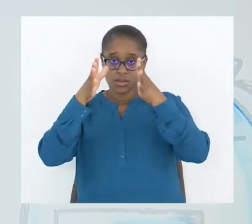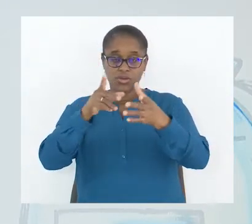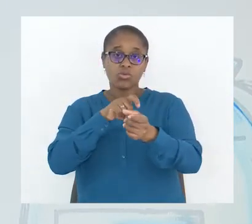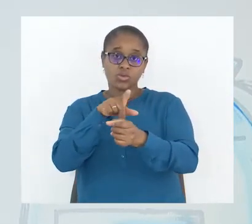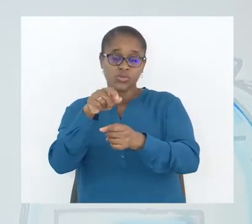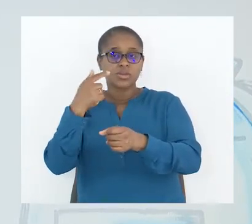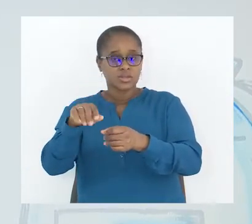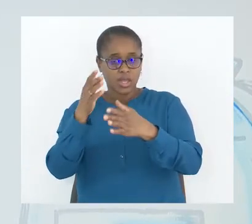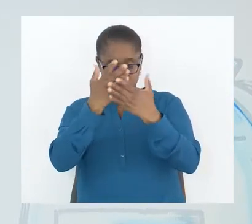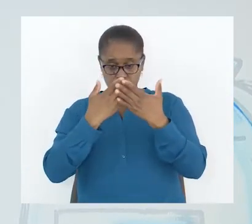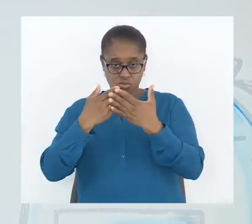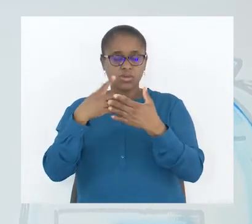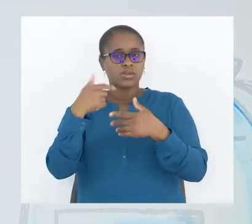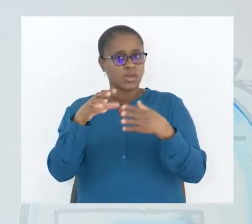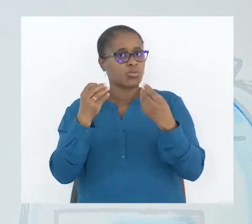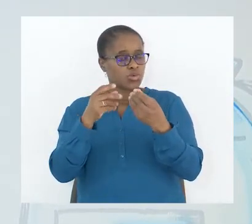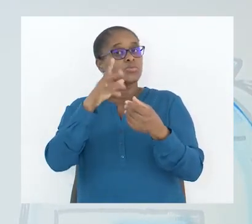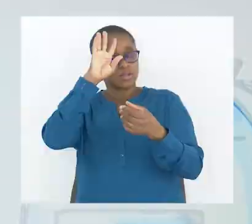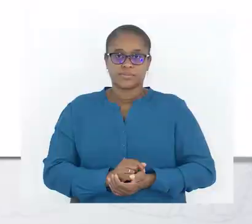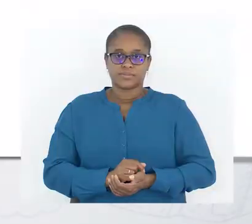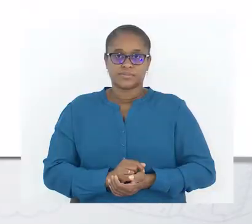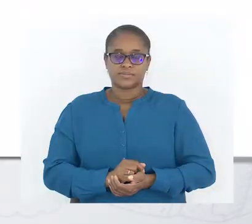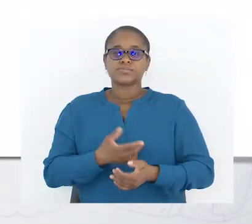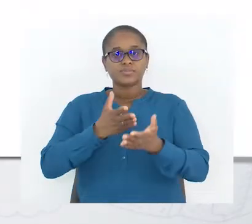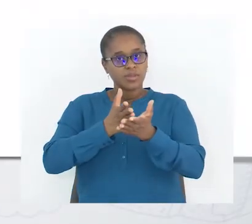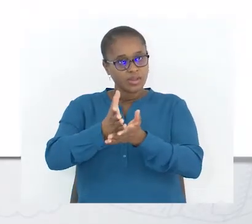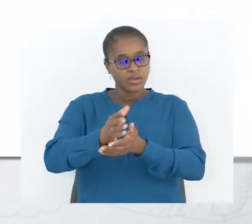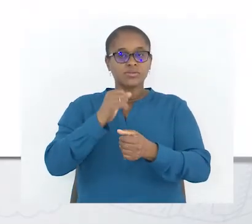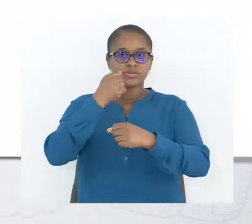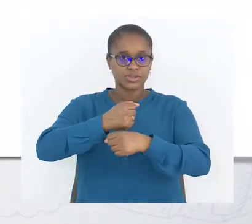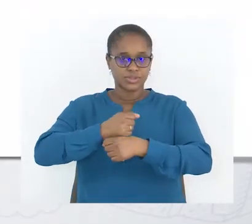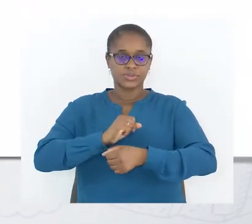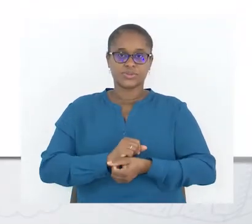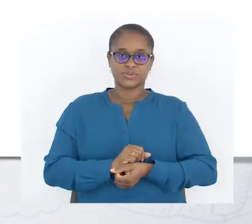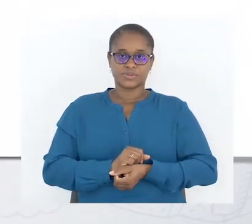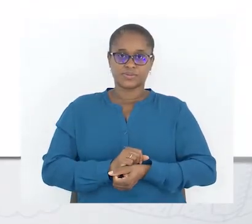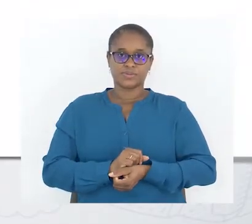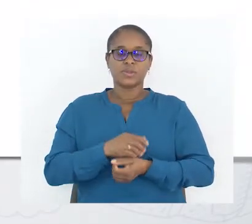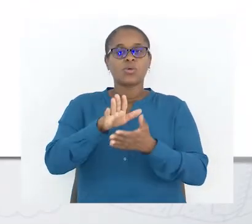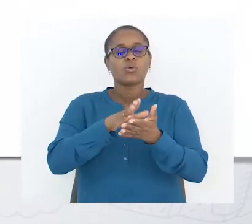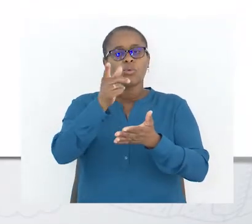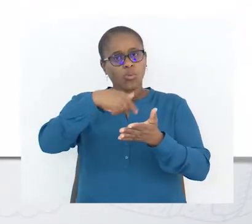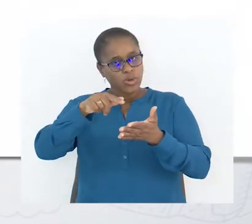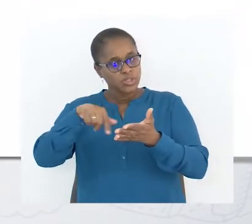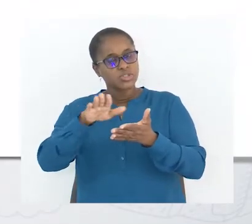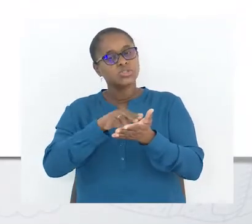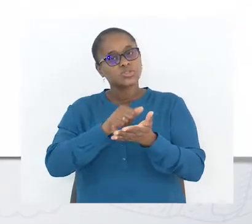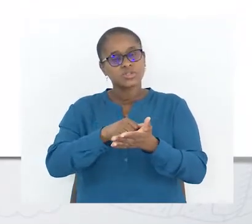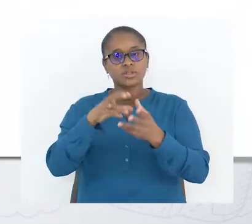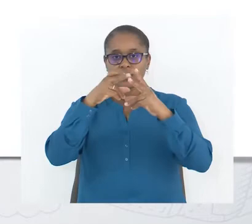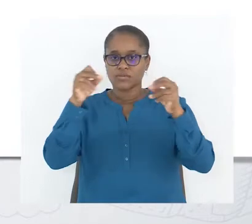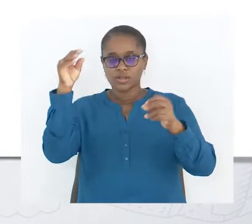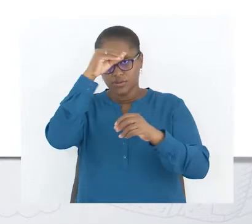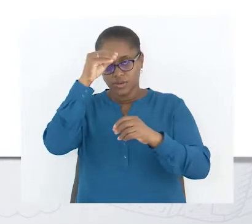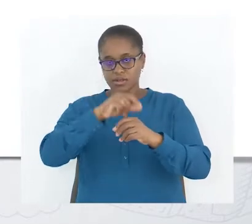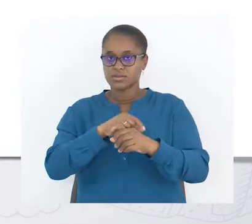coronavírus ainda está em estudo. Há muito por descobrir. Continuando com os exercícios, corrige as afirmações falsas. Como vocês